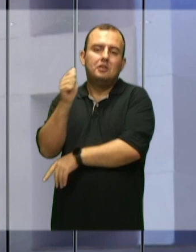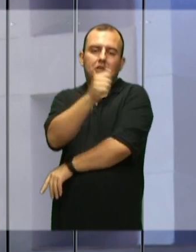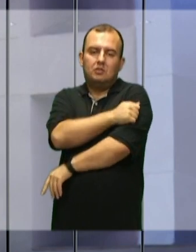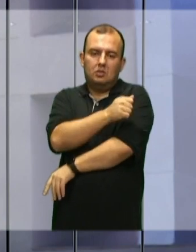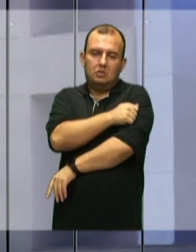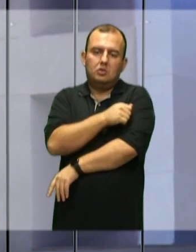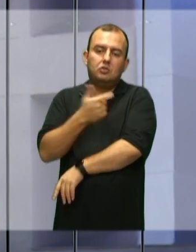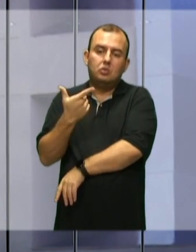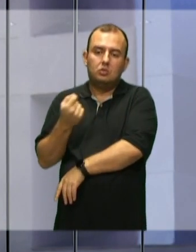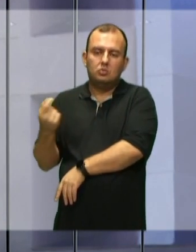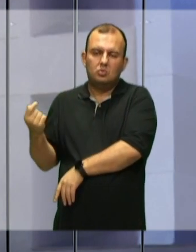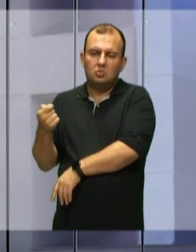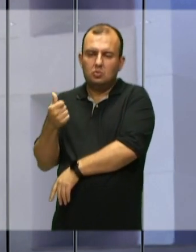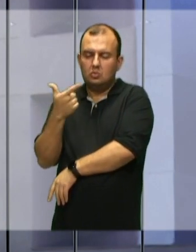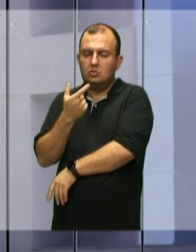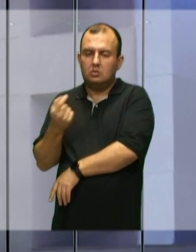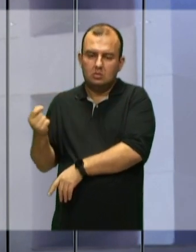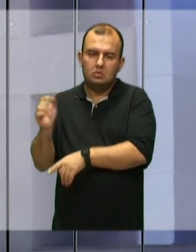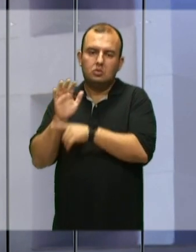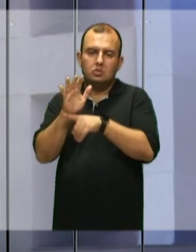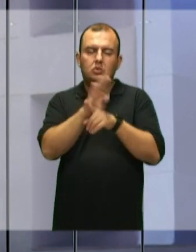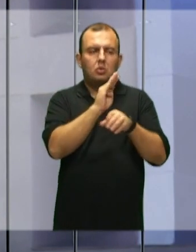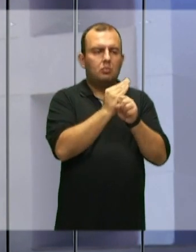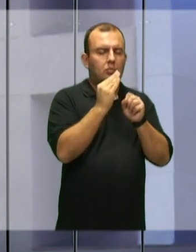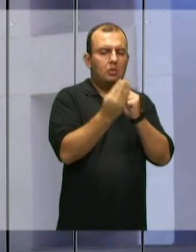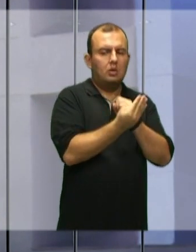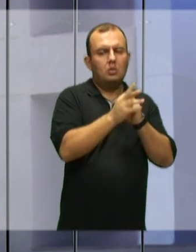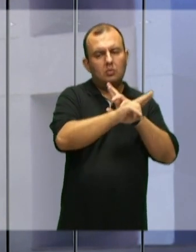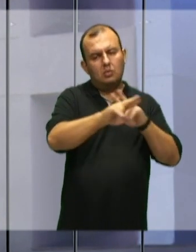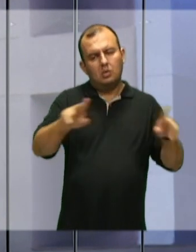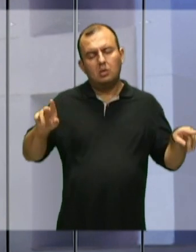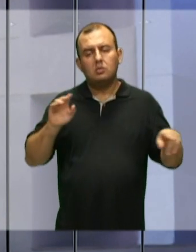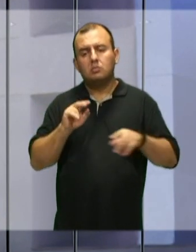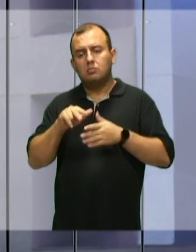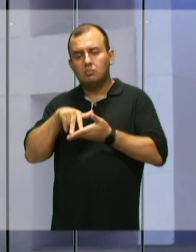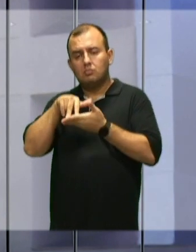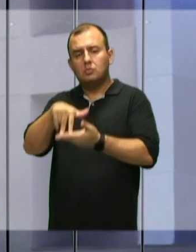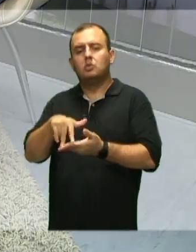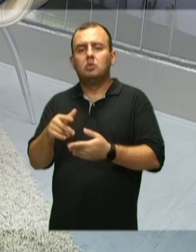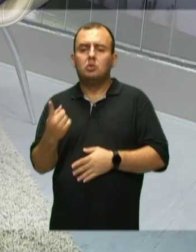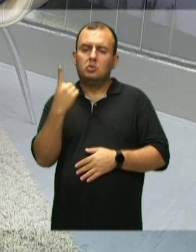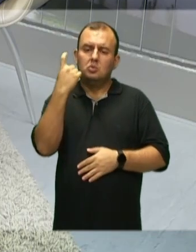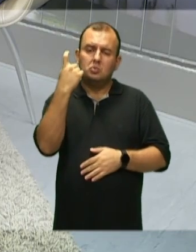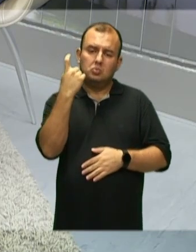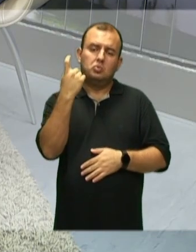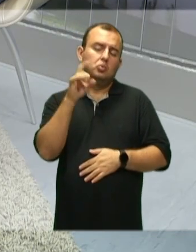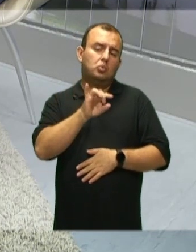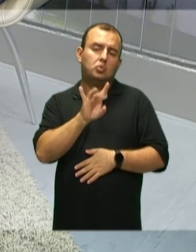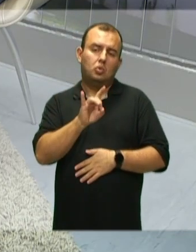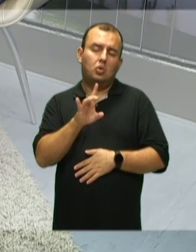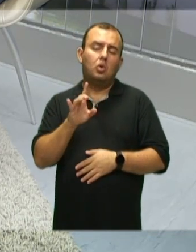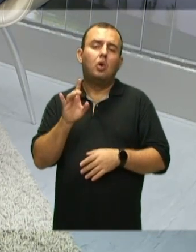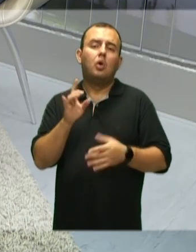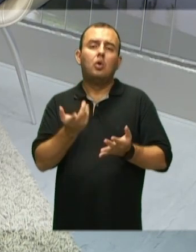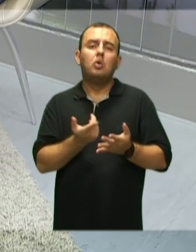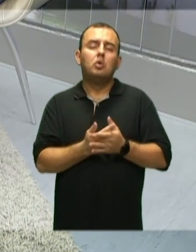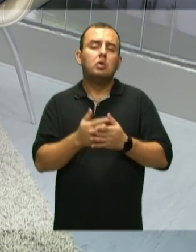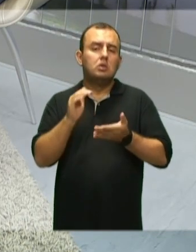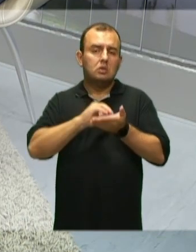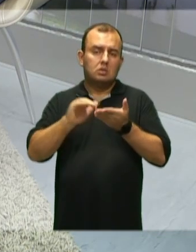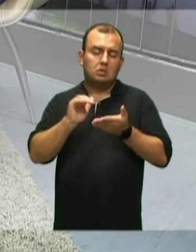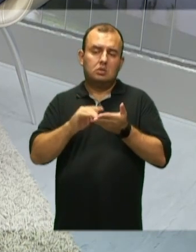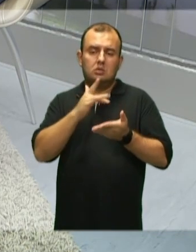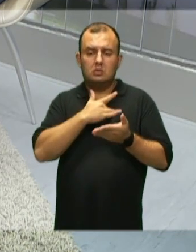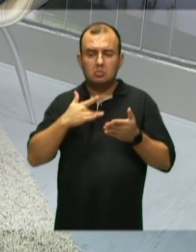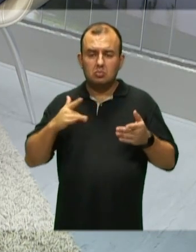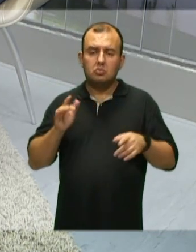quase 200 acadêmicos para ajudar foram vários bairos de Itajaí para fazer o enfrentamento mas foi o único mutirão que a secretaria de saúde promoveu nesse